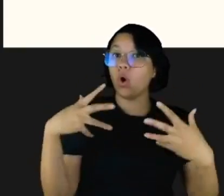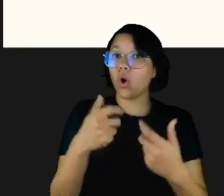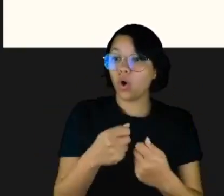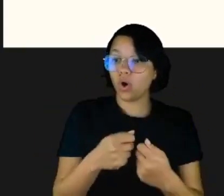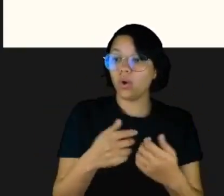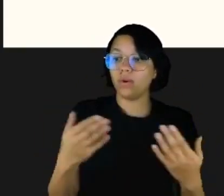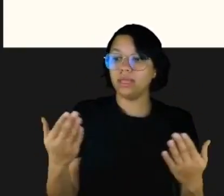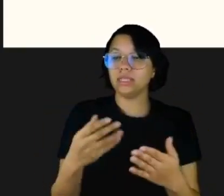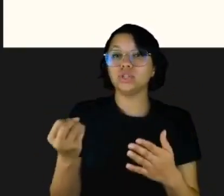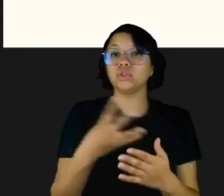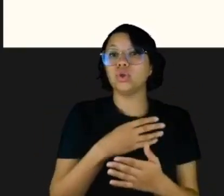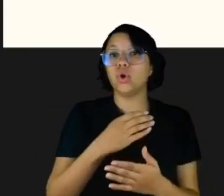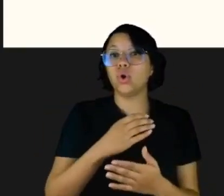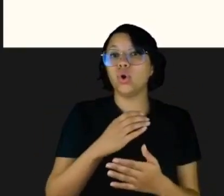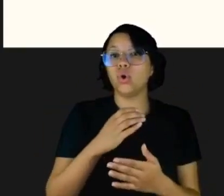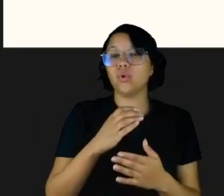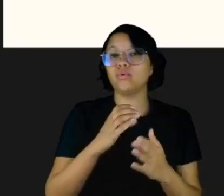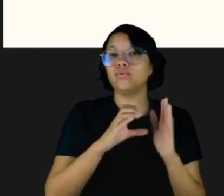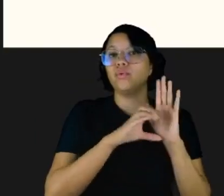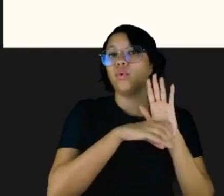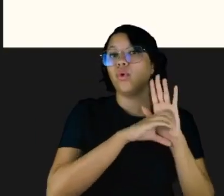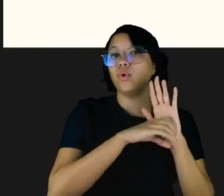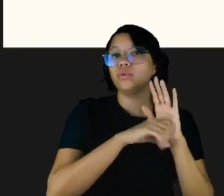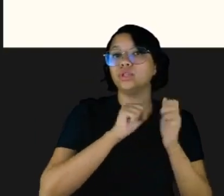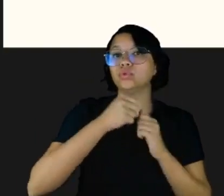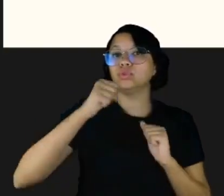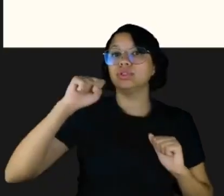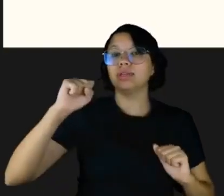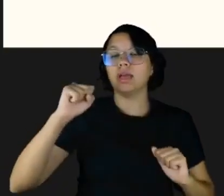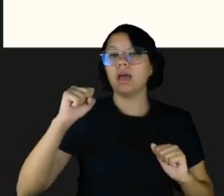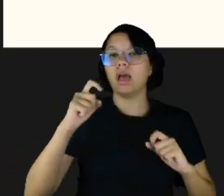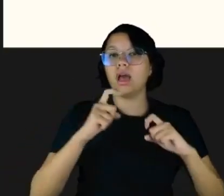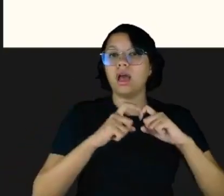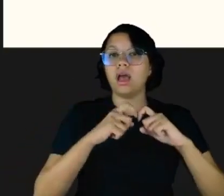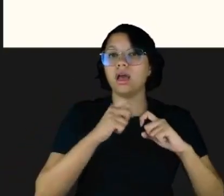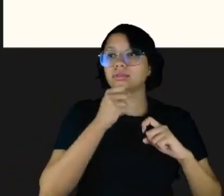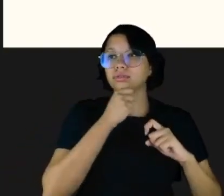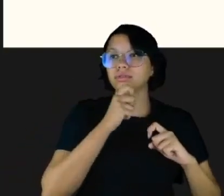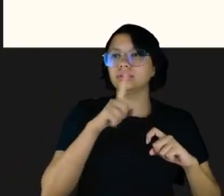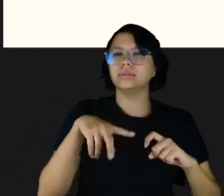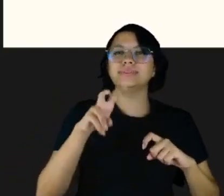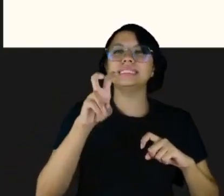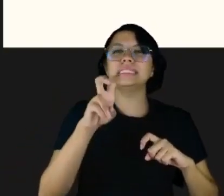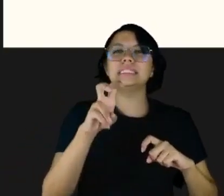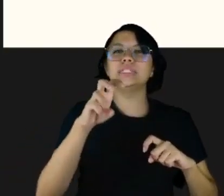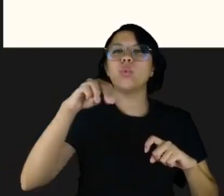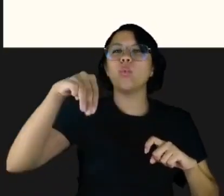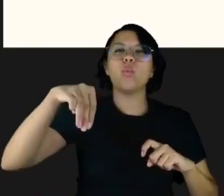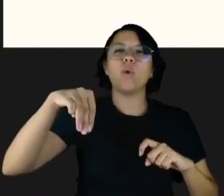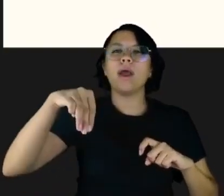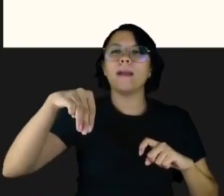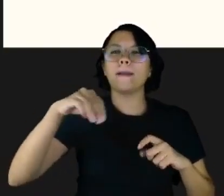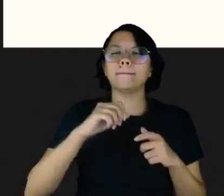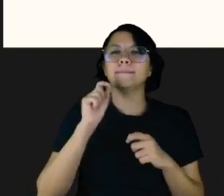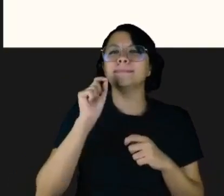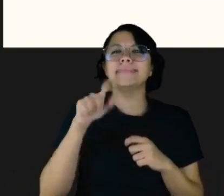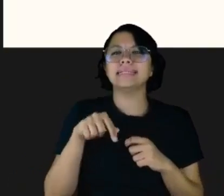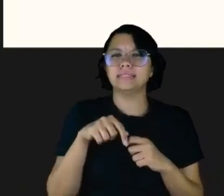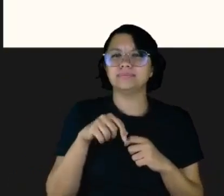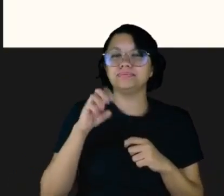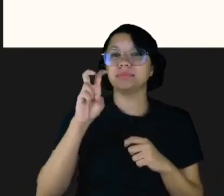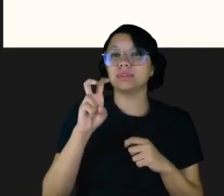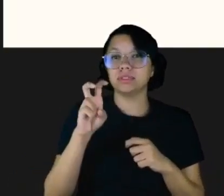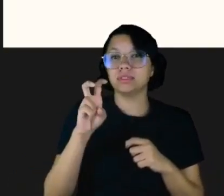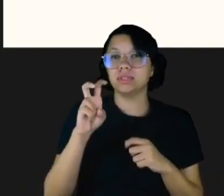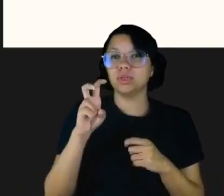novo conceito dos gigantes da geriatria, que são os 5 M's. O que é isso? São os 5